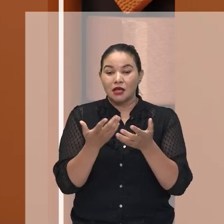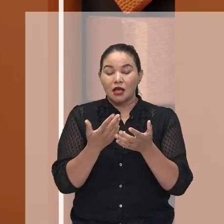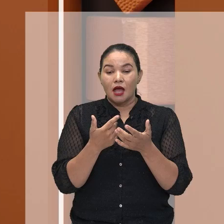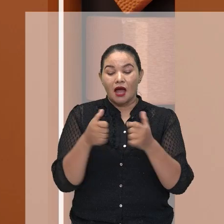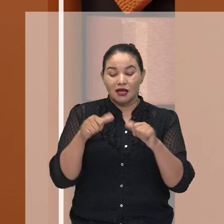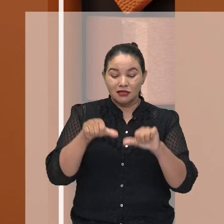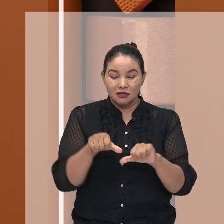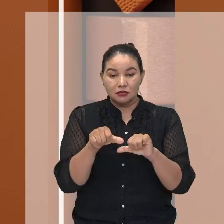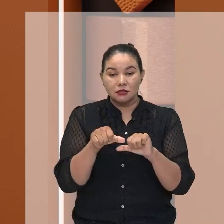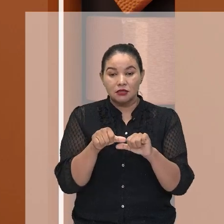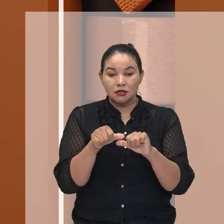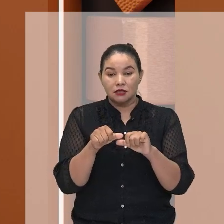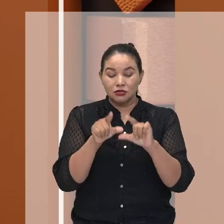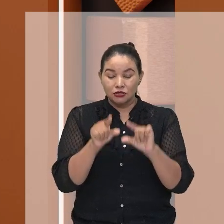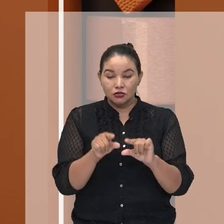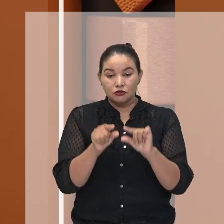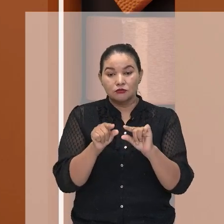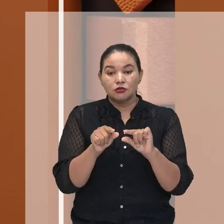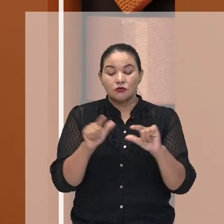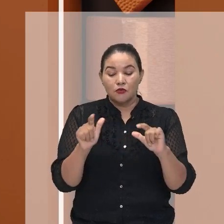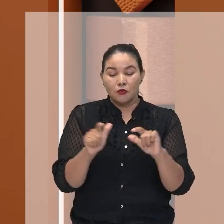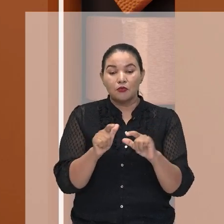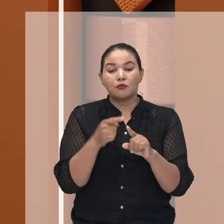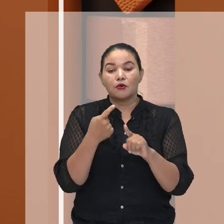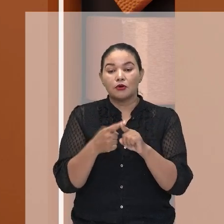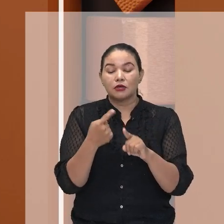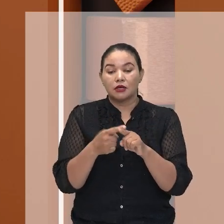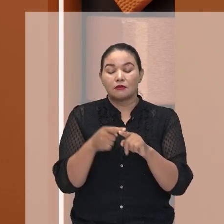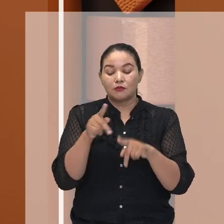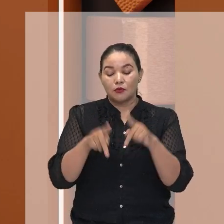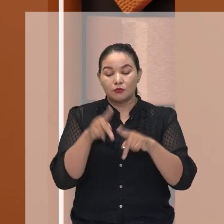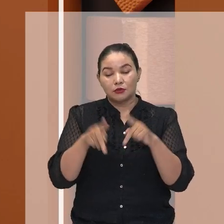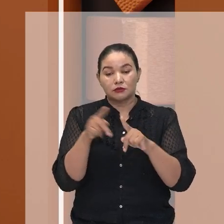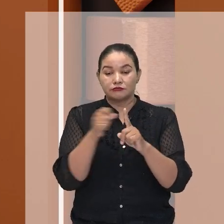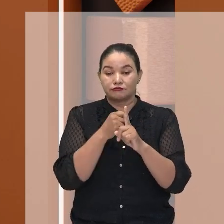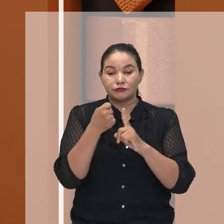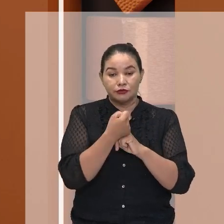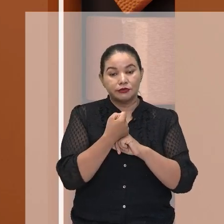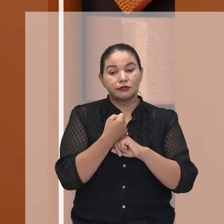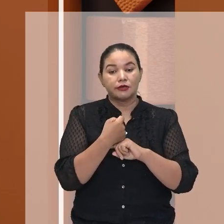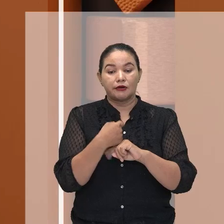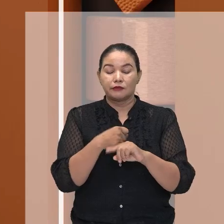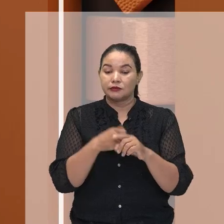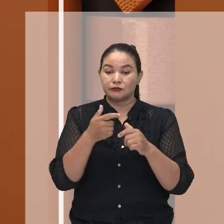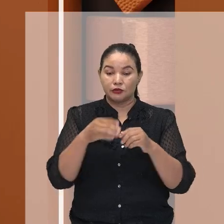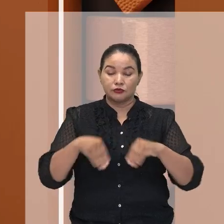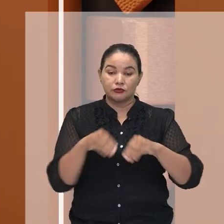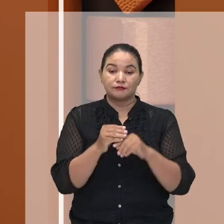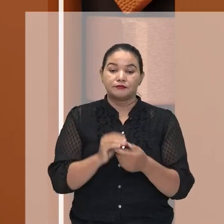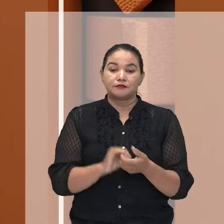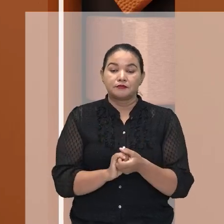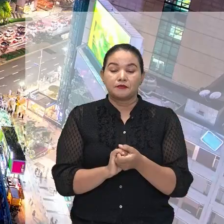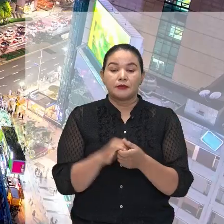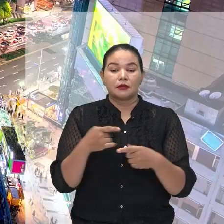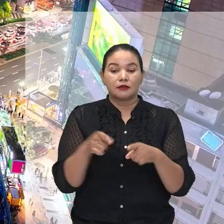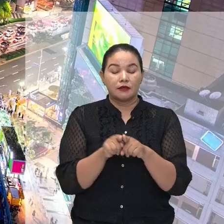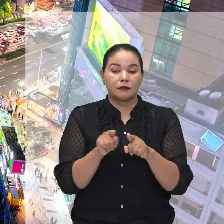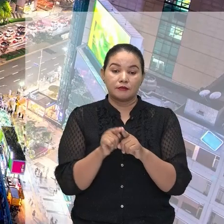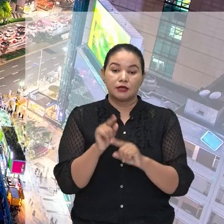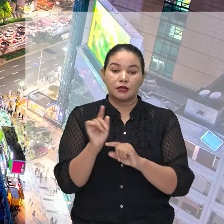ocorrendo mundialmente e isso acaba realmente afetando a parte social. Incluíram principalmente o quê?